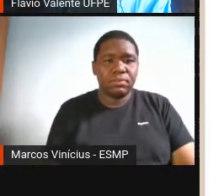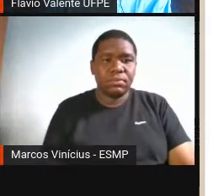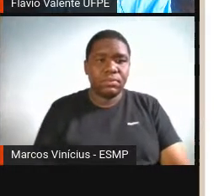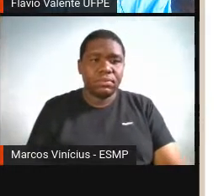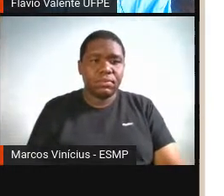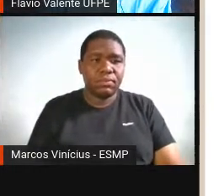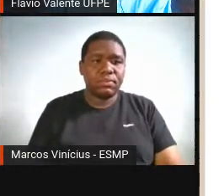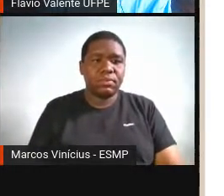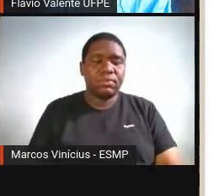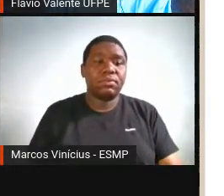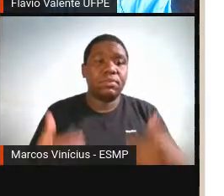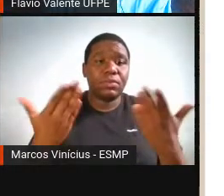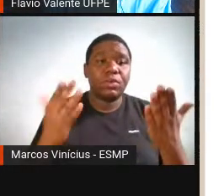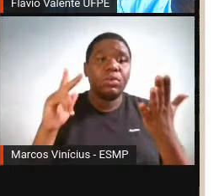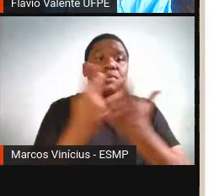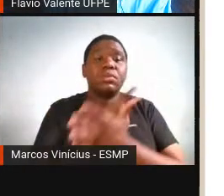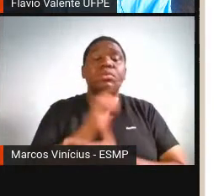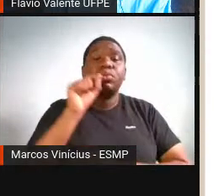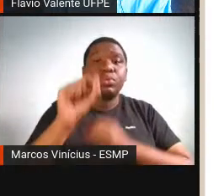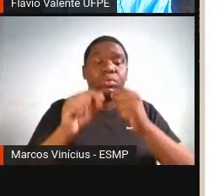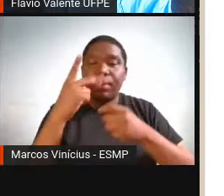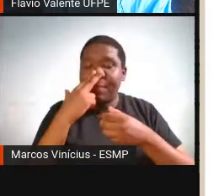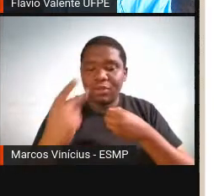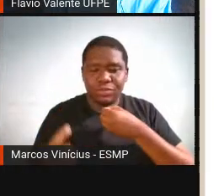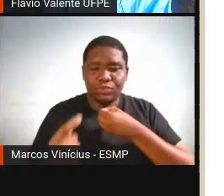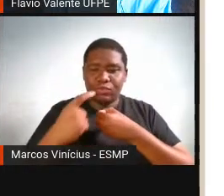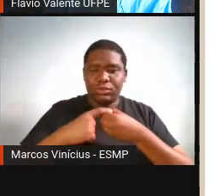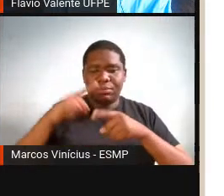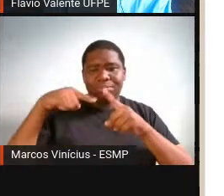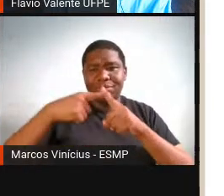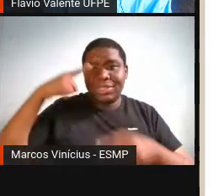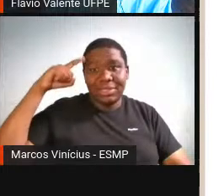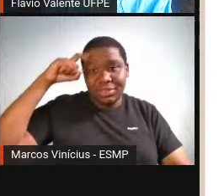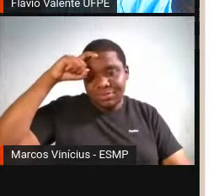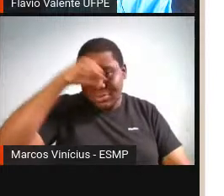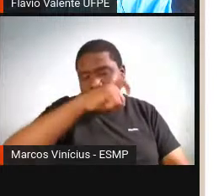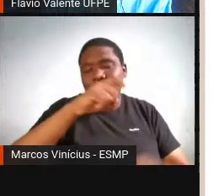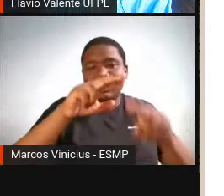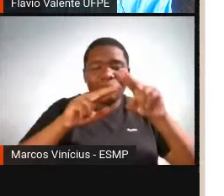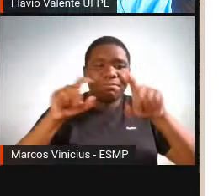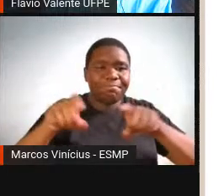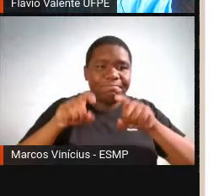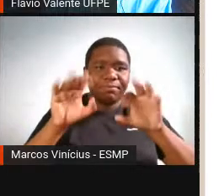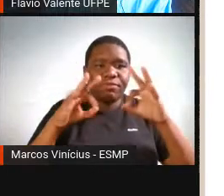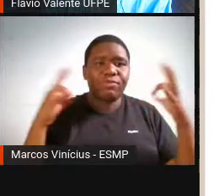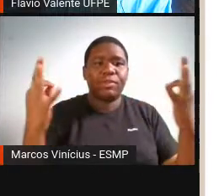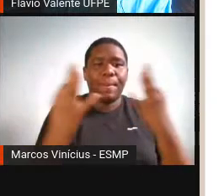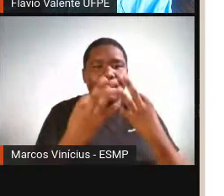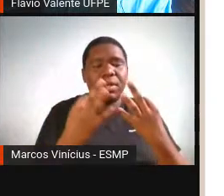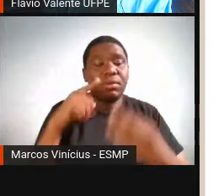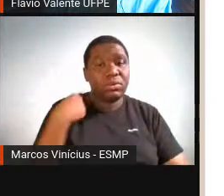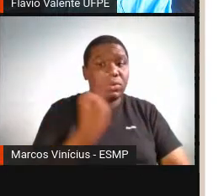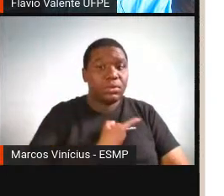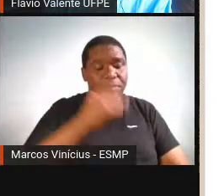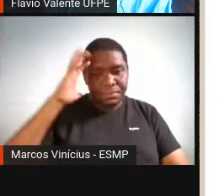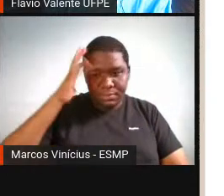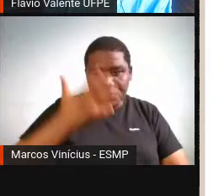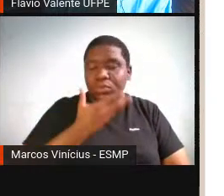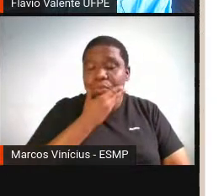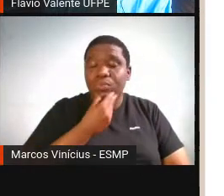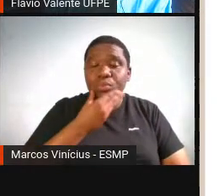porque a pandemia, o retrocesso do PNAE e sua reação nas compras de agricultura familiar, a decisão monocrática do ministro Dias